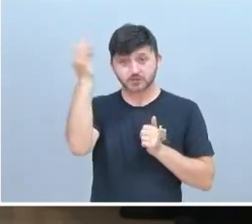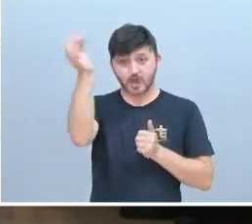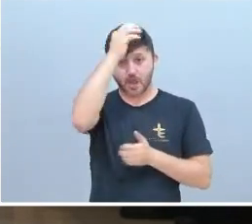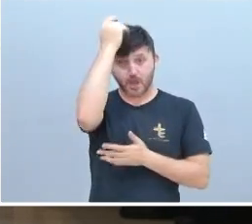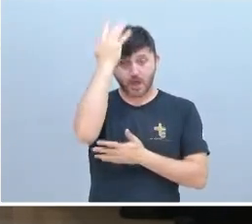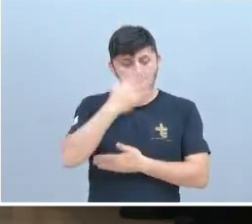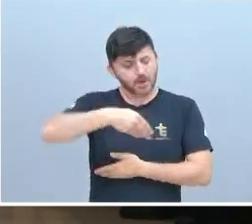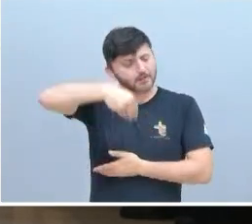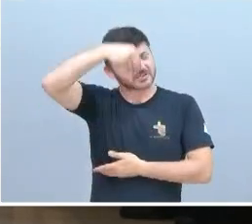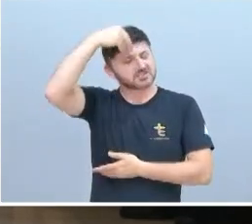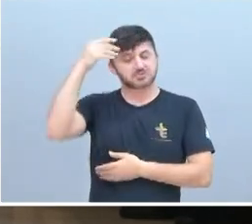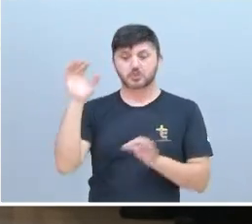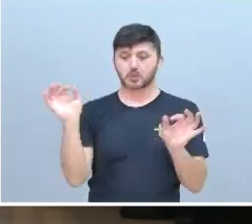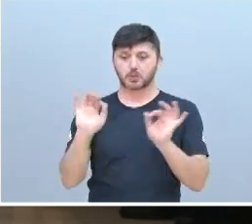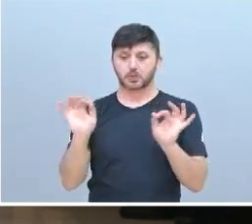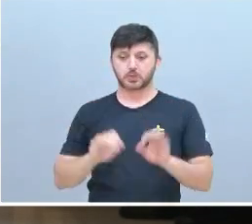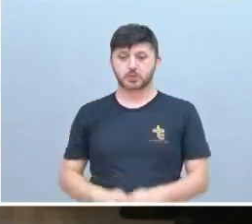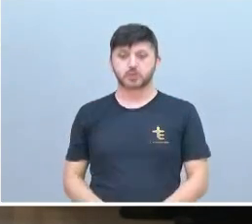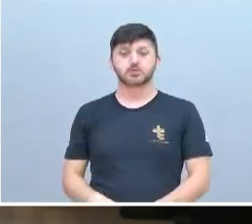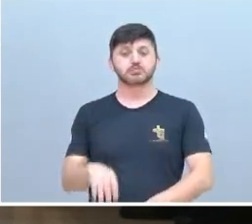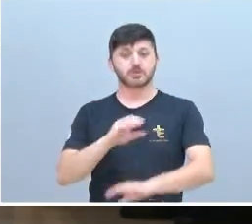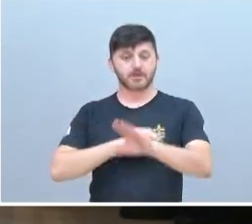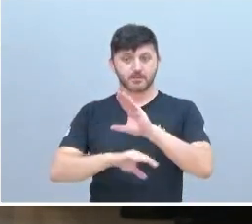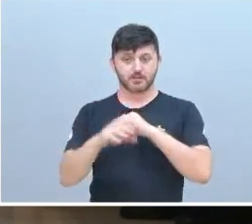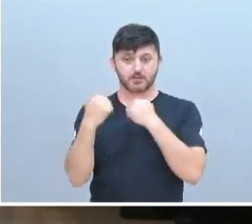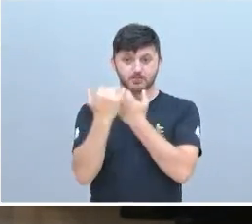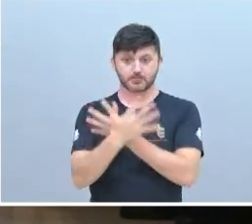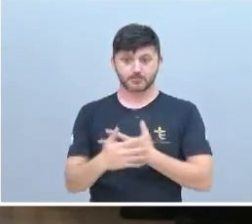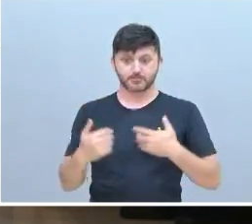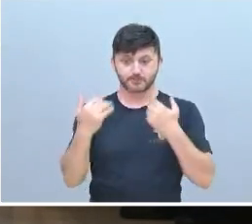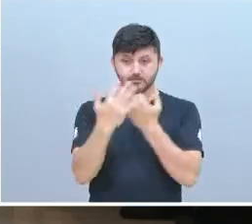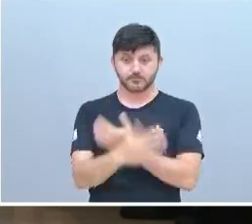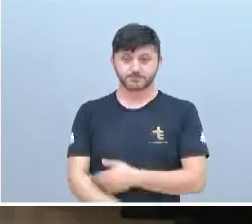desta unção. Cantemos.